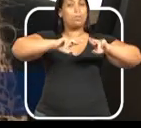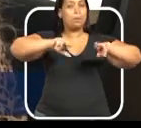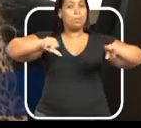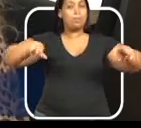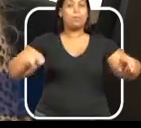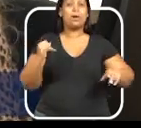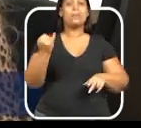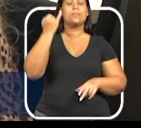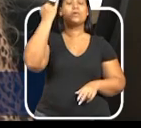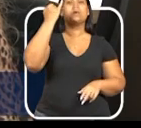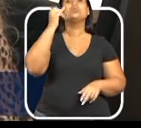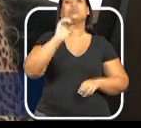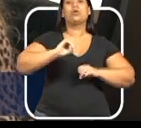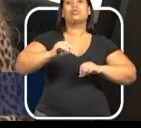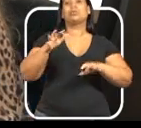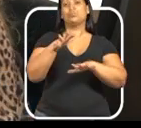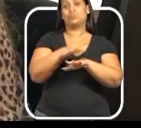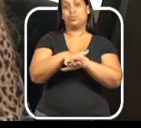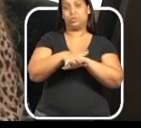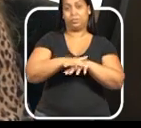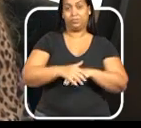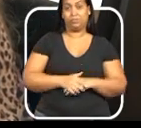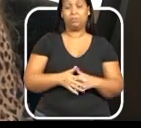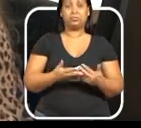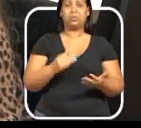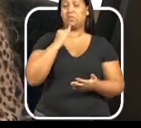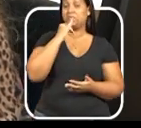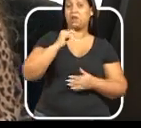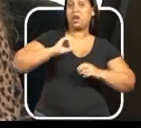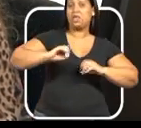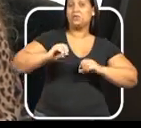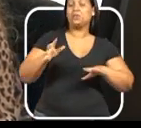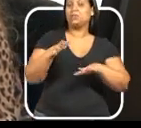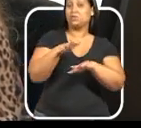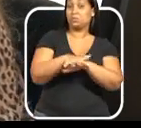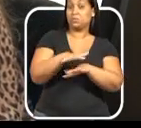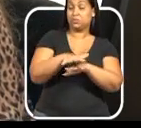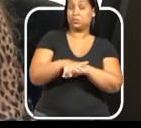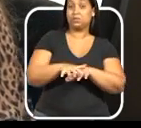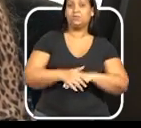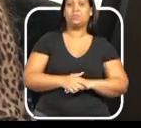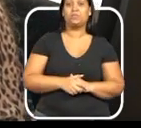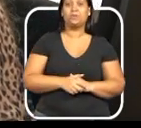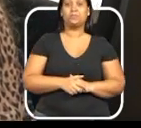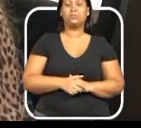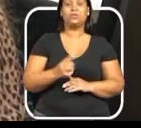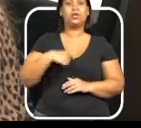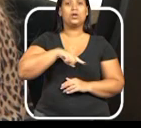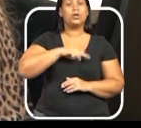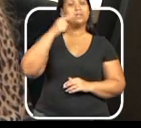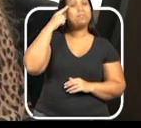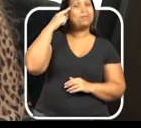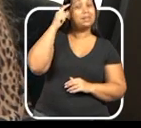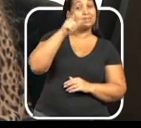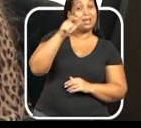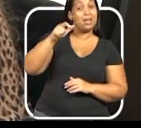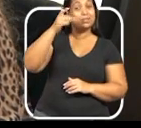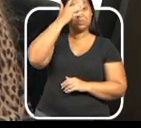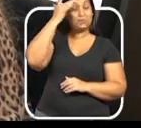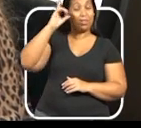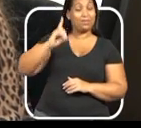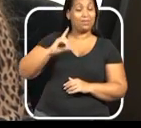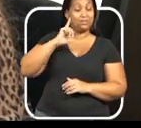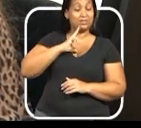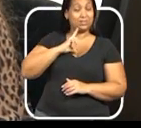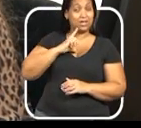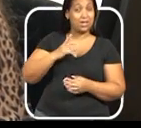da educação inclusiva, né? Quando a gente fala de educação inclusiva e a gente pensa nas pessoas com deficiência,